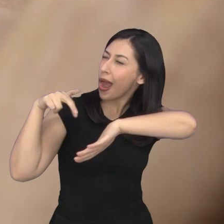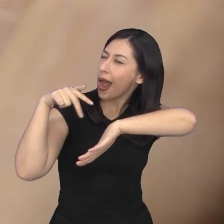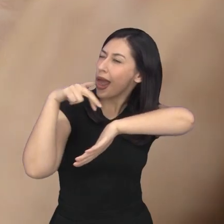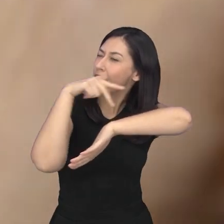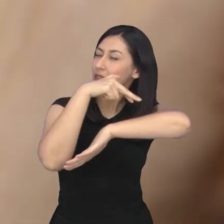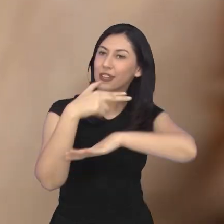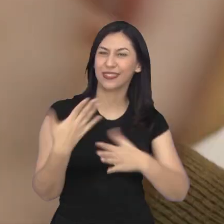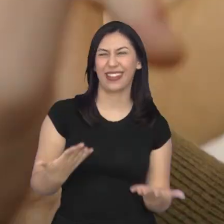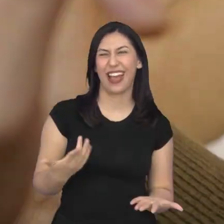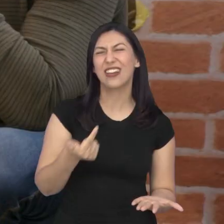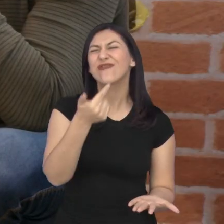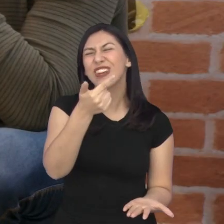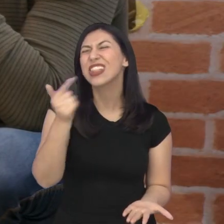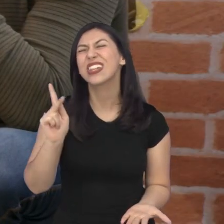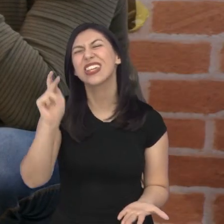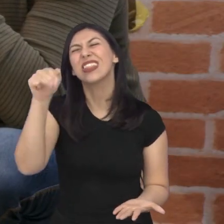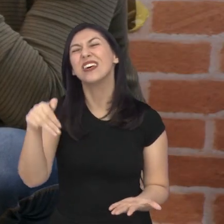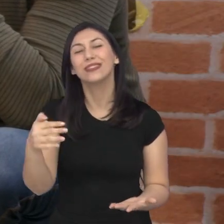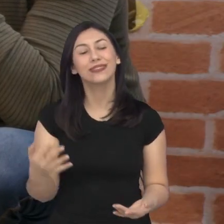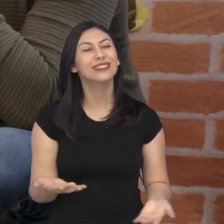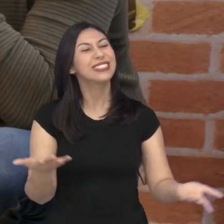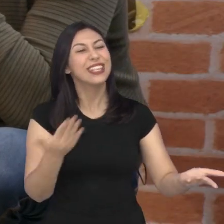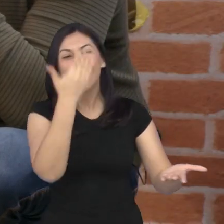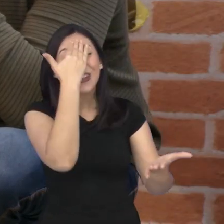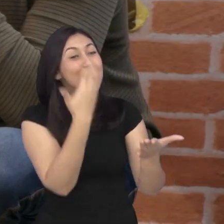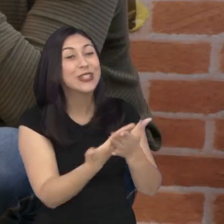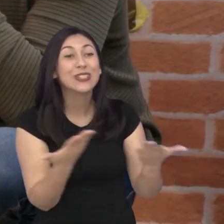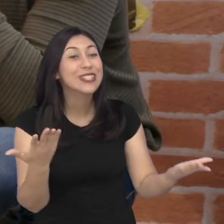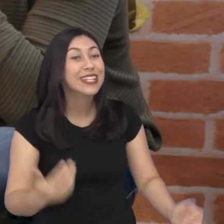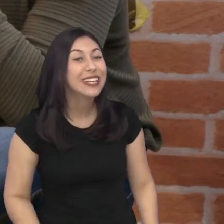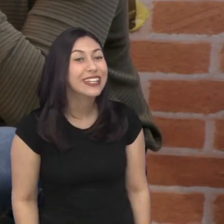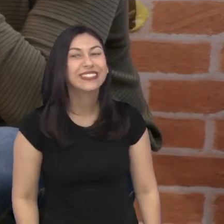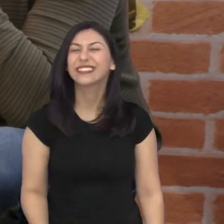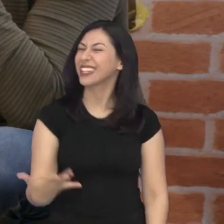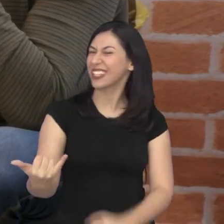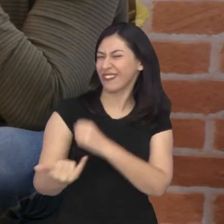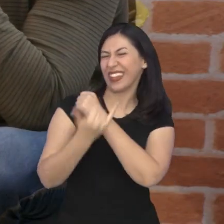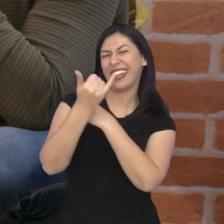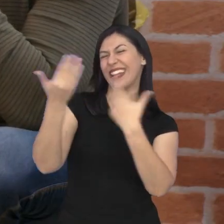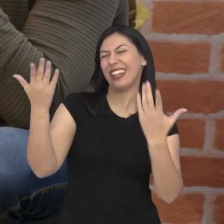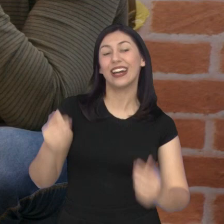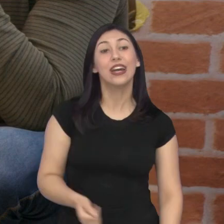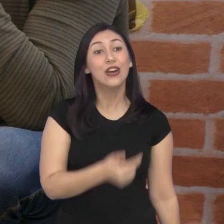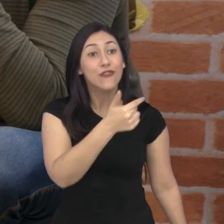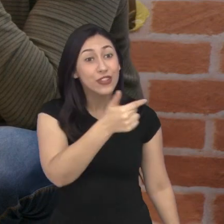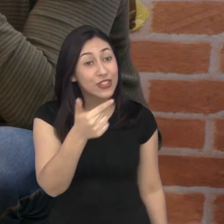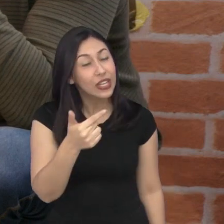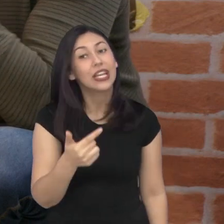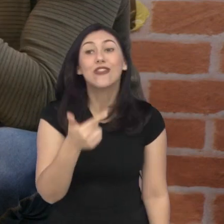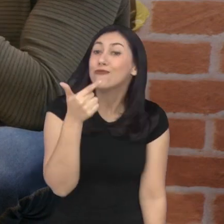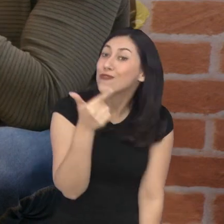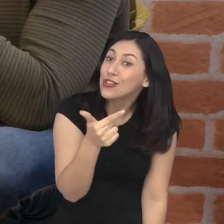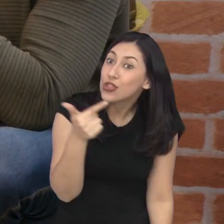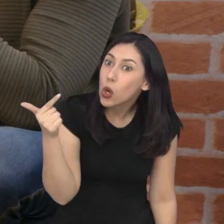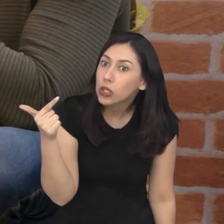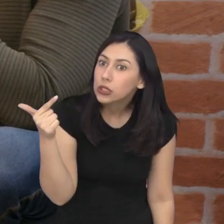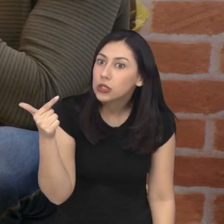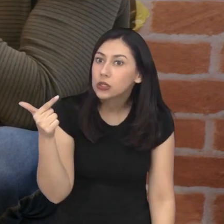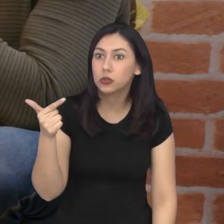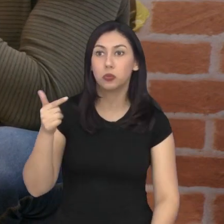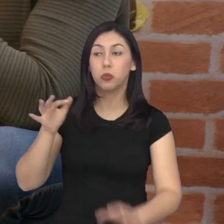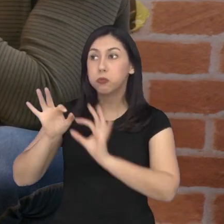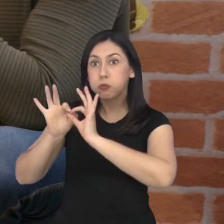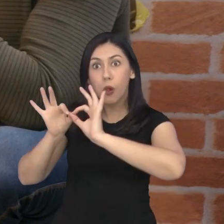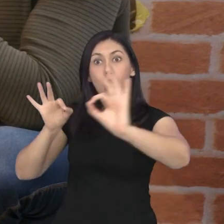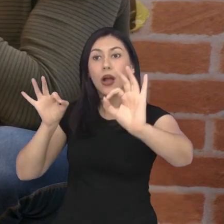dessa vez. 22 quilômetros de trilha? Ah, não tá acreditando? Ah, tá querendo enganar cara, 22. quem? 22 de uma